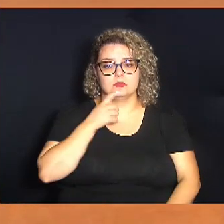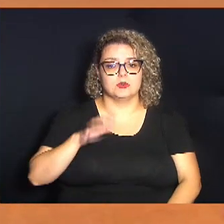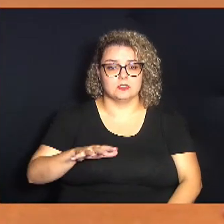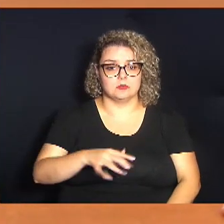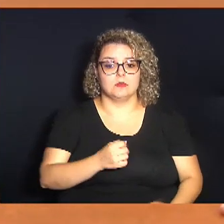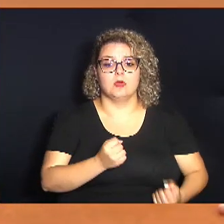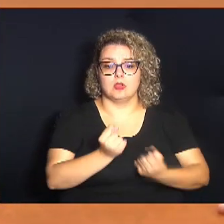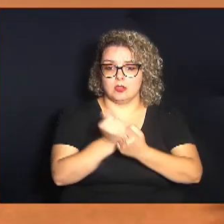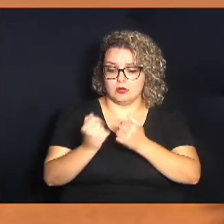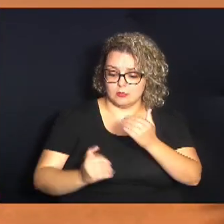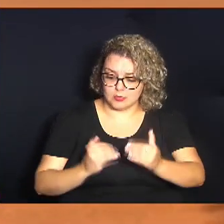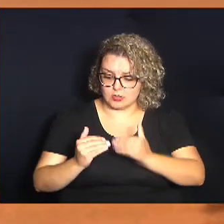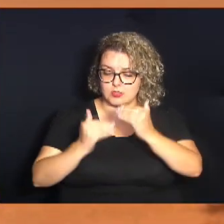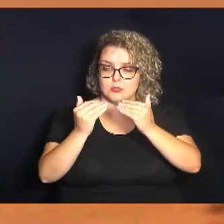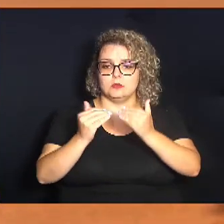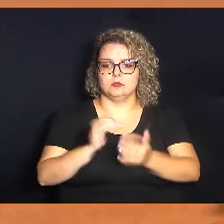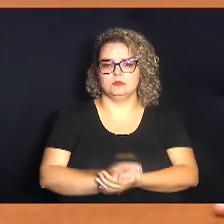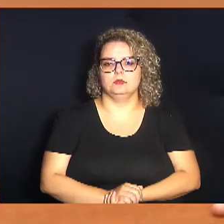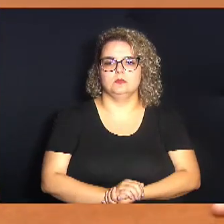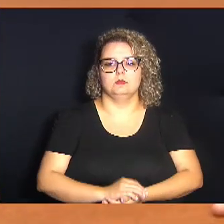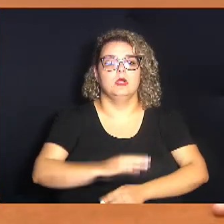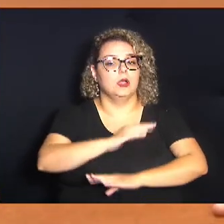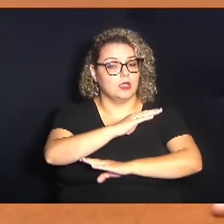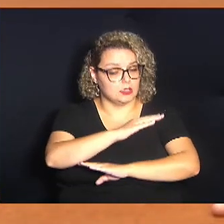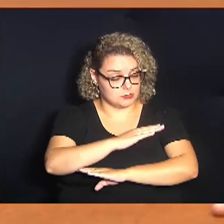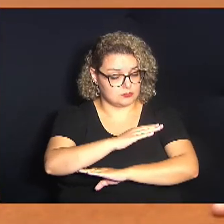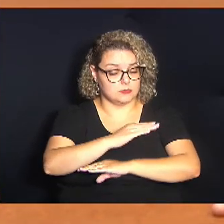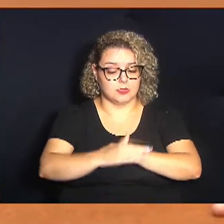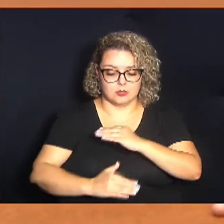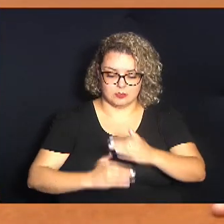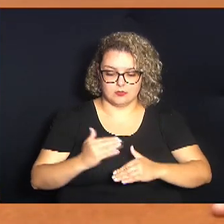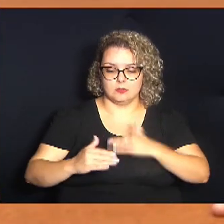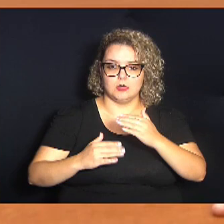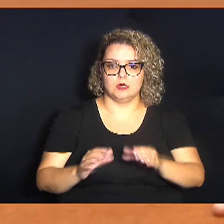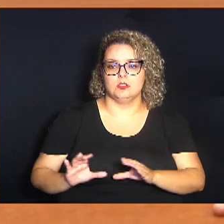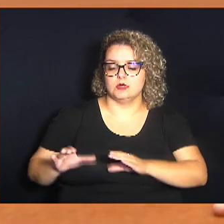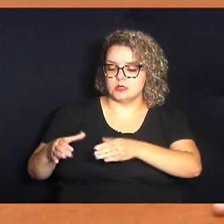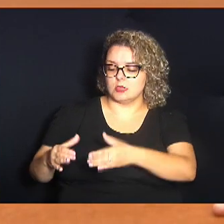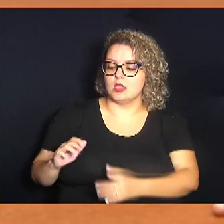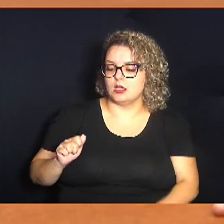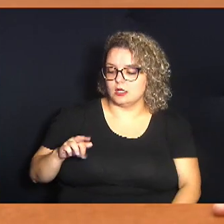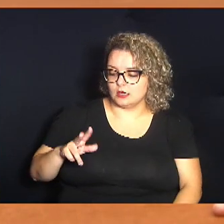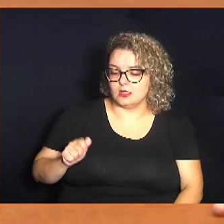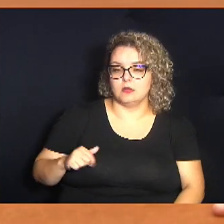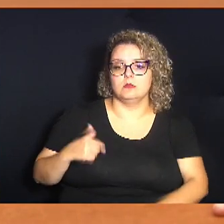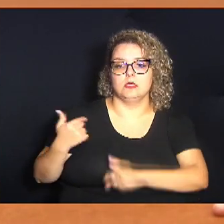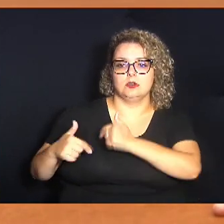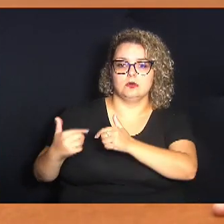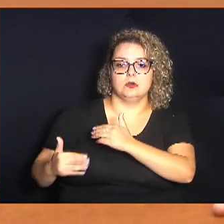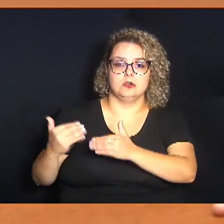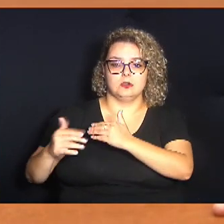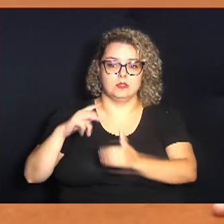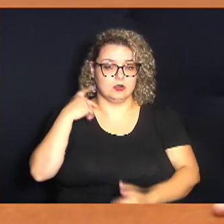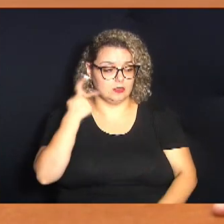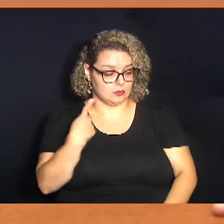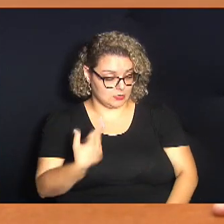o desenvolvimento. A Câmara, ela desenvolve um trabalho, vereador,